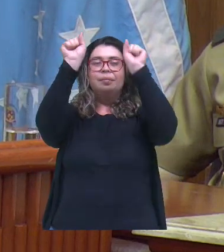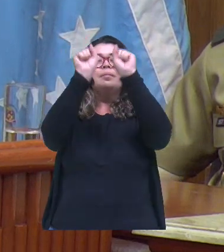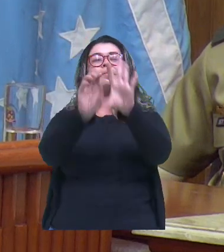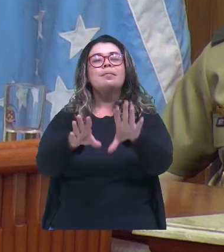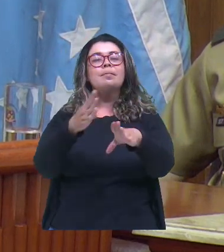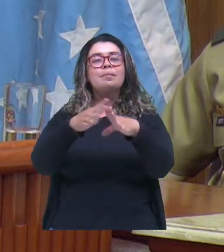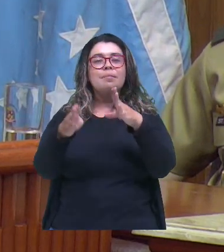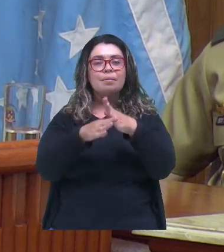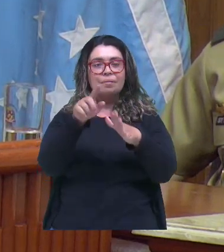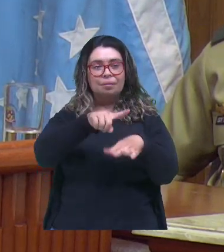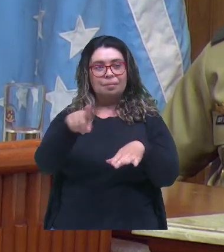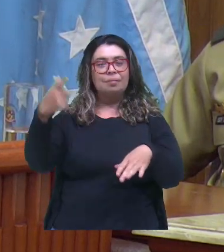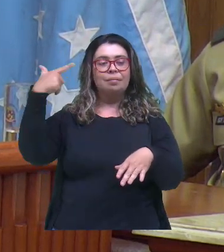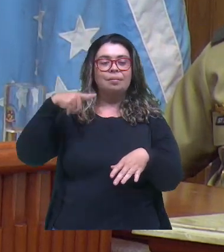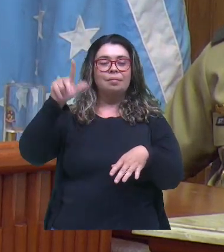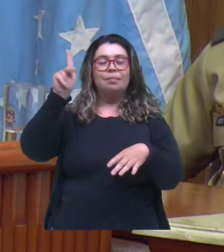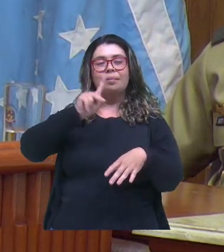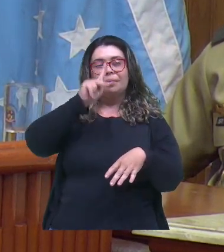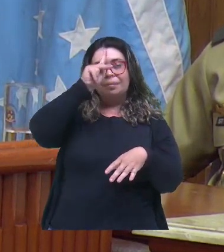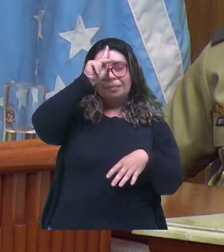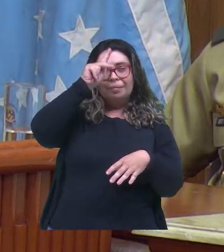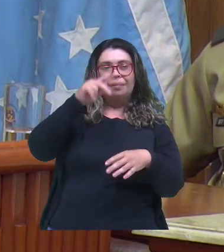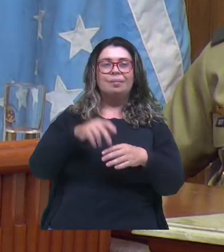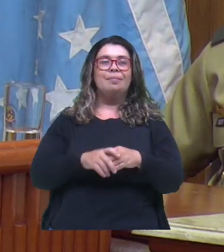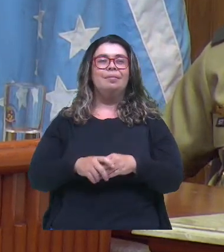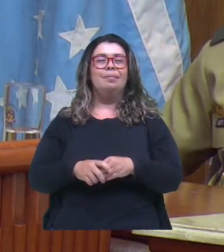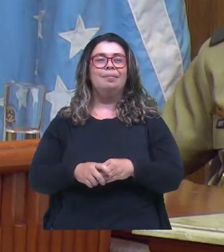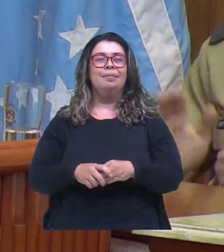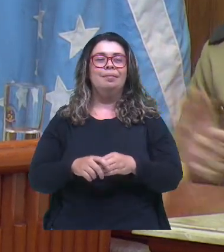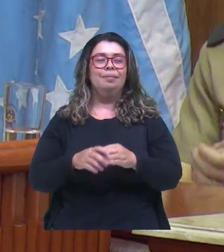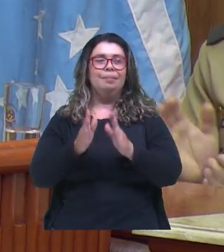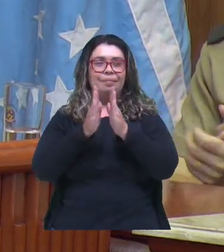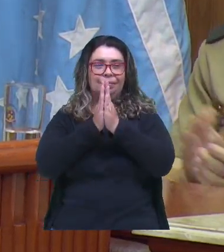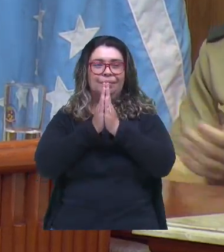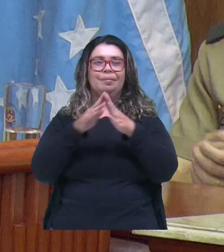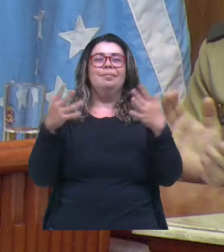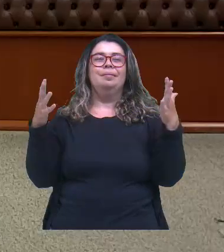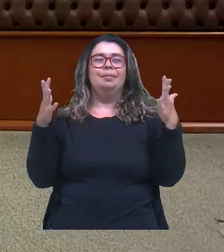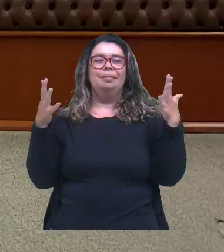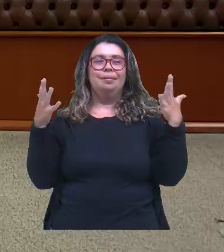vocês e continue sempre firme e forte nessa pegada aí. Amém?